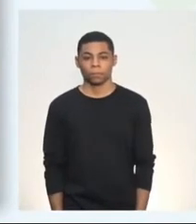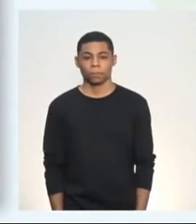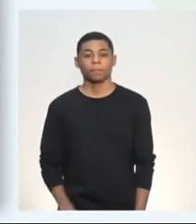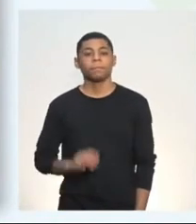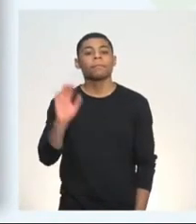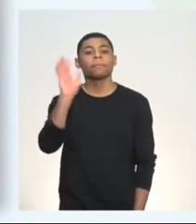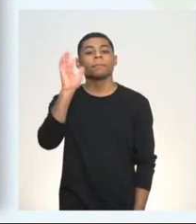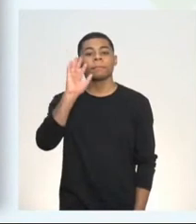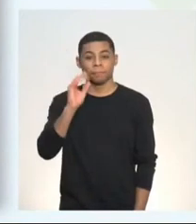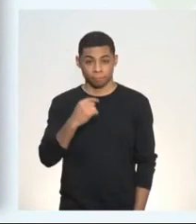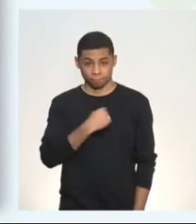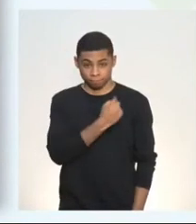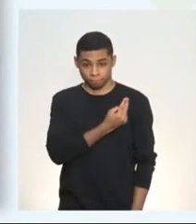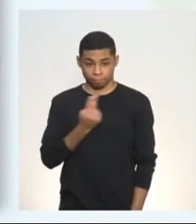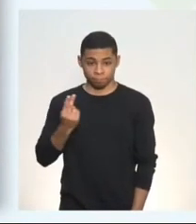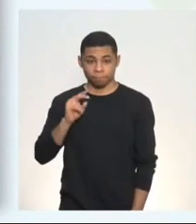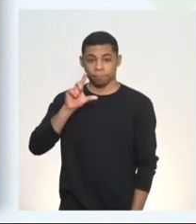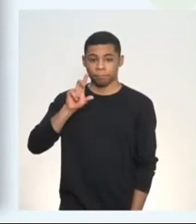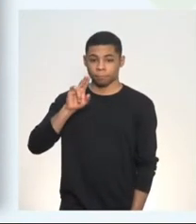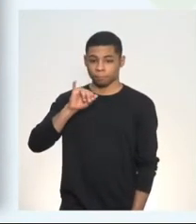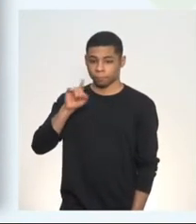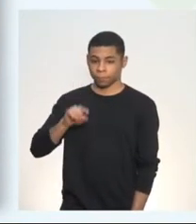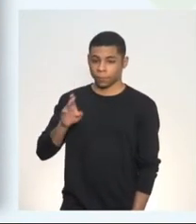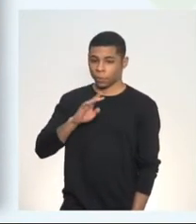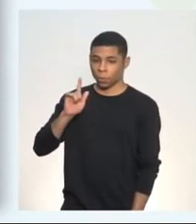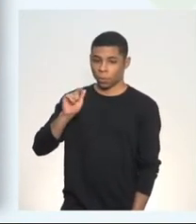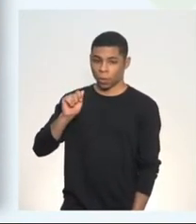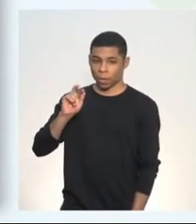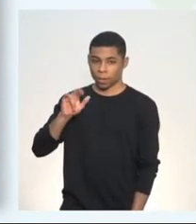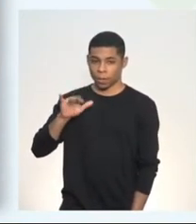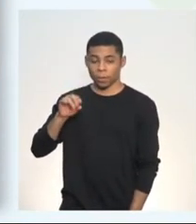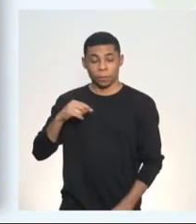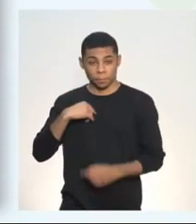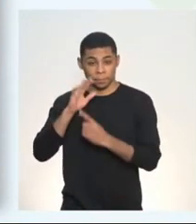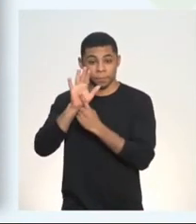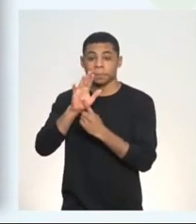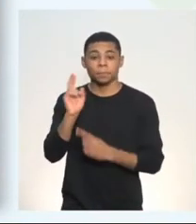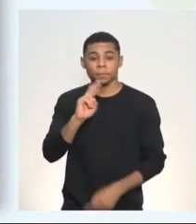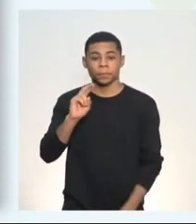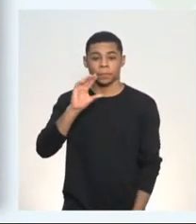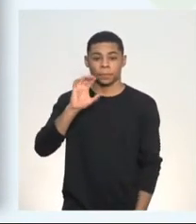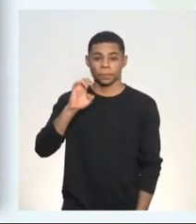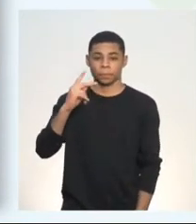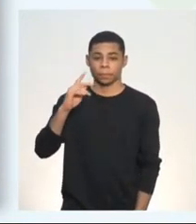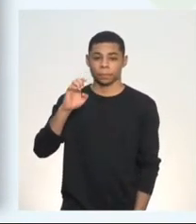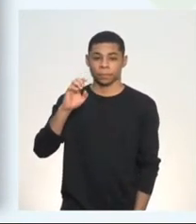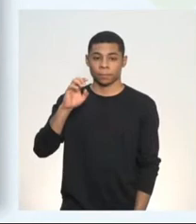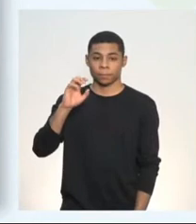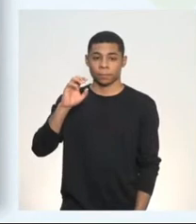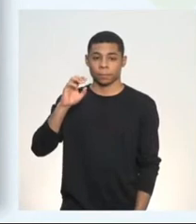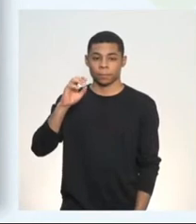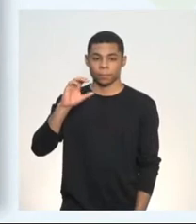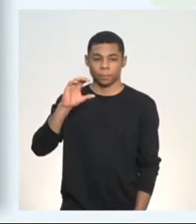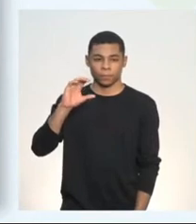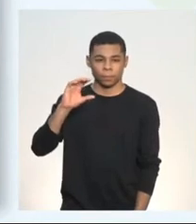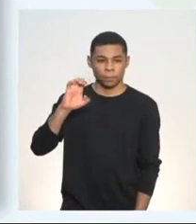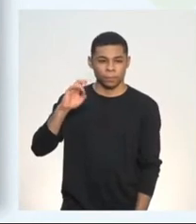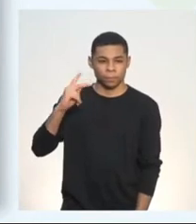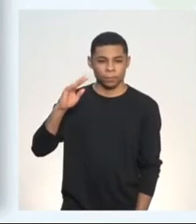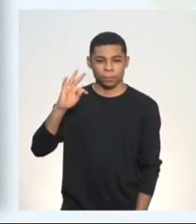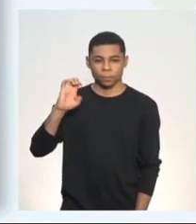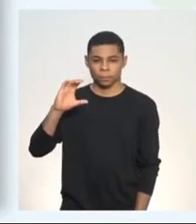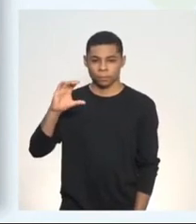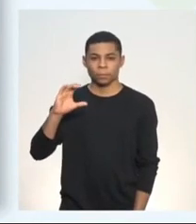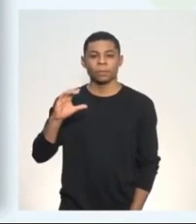Olá, meu nome é Luiz Guarino e eu vou apresentar a vocês o CPTEC, Centro de Previsão de Tempo e Estudos